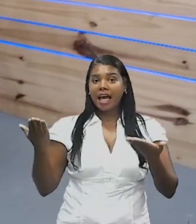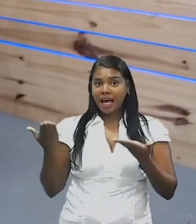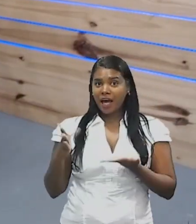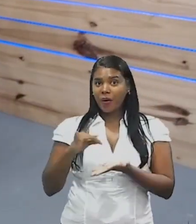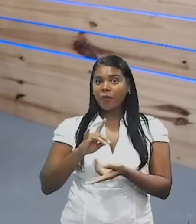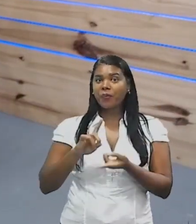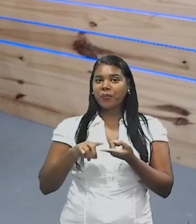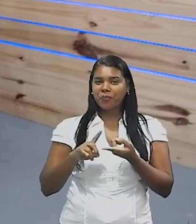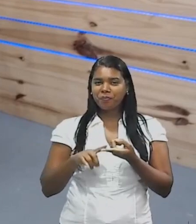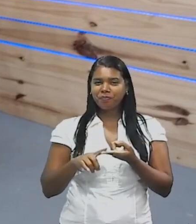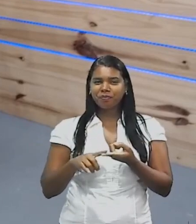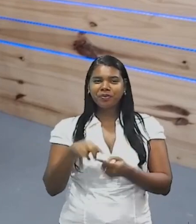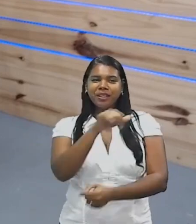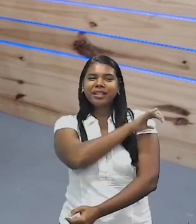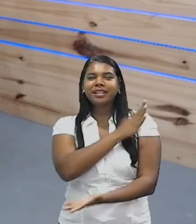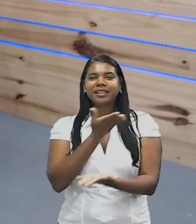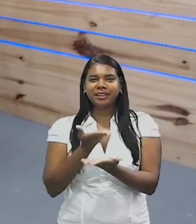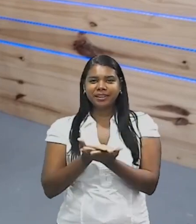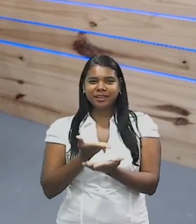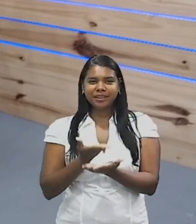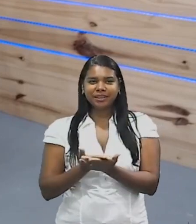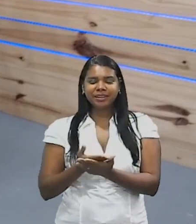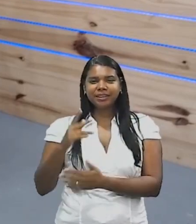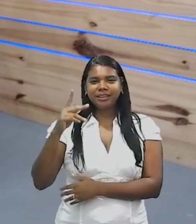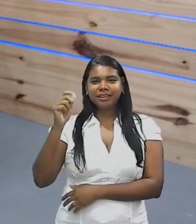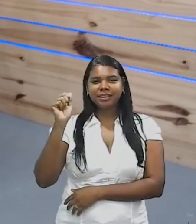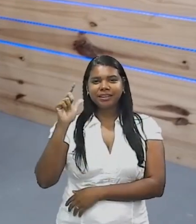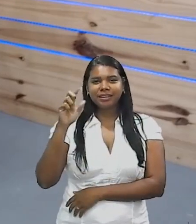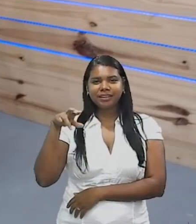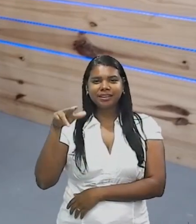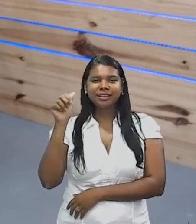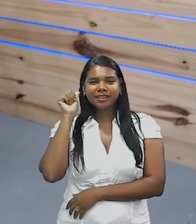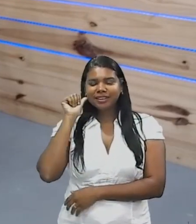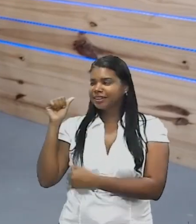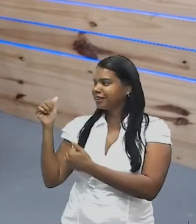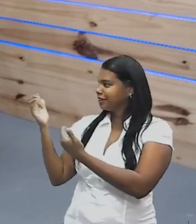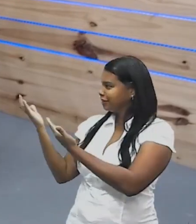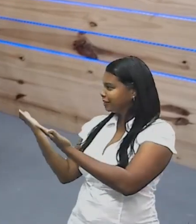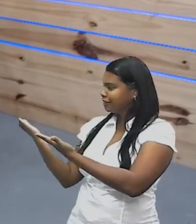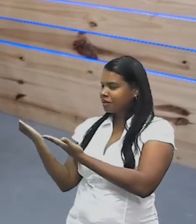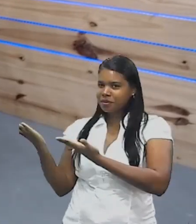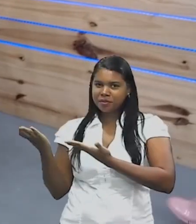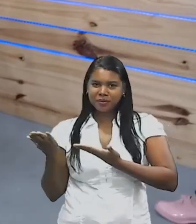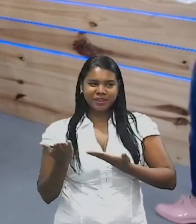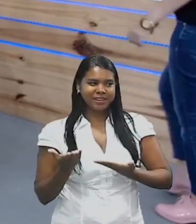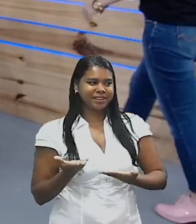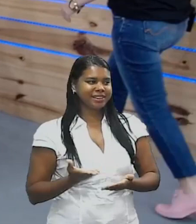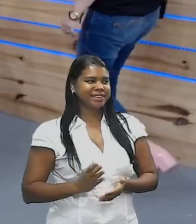chamar também a nossa estudante, a Paloma. Paloma, pode vir, Paloma.